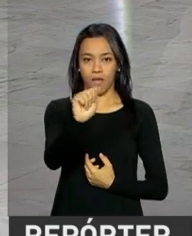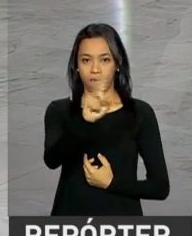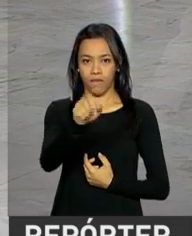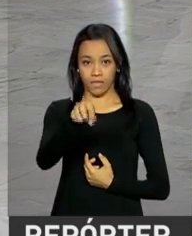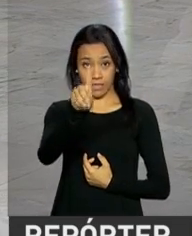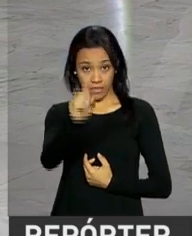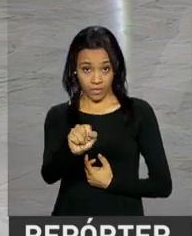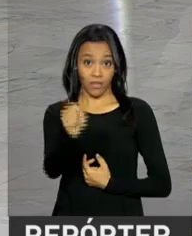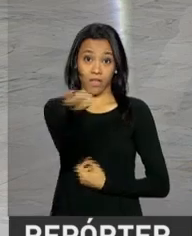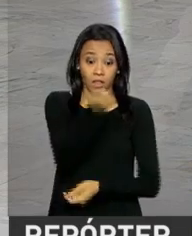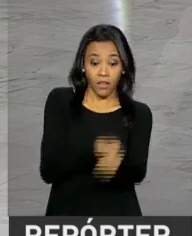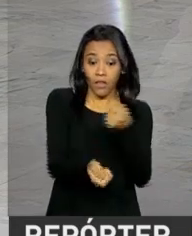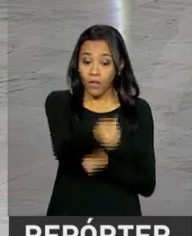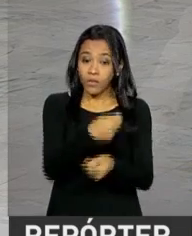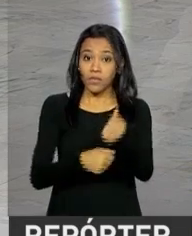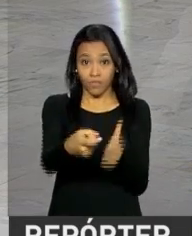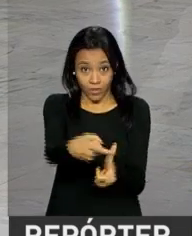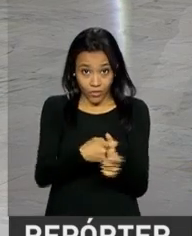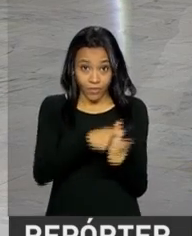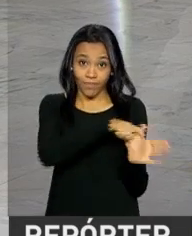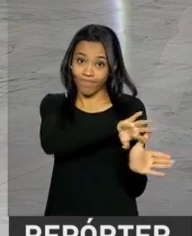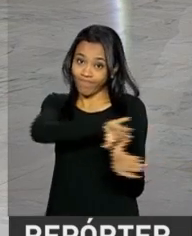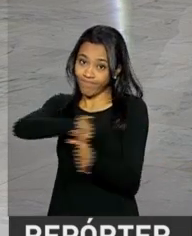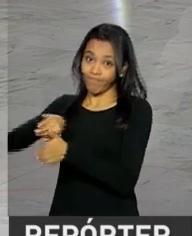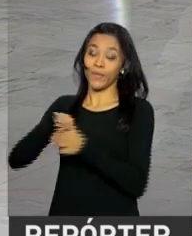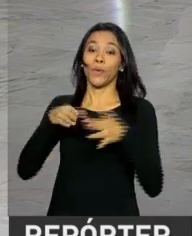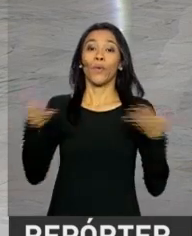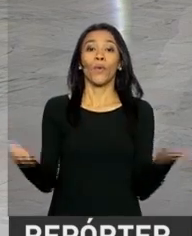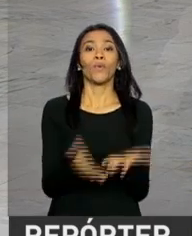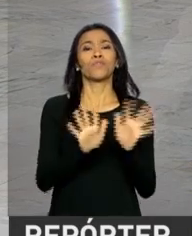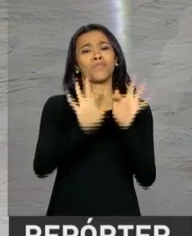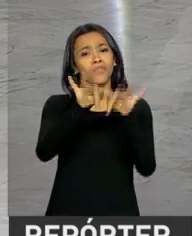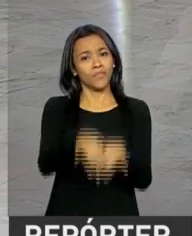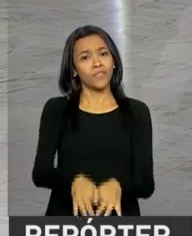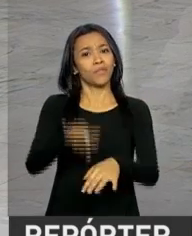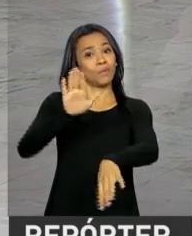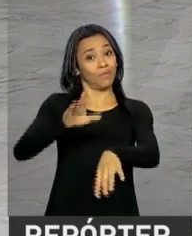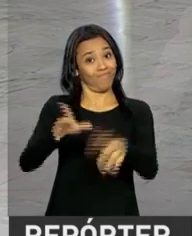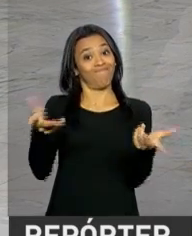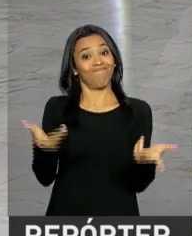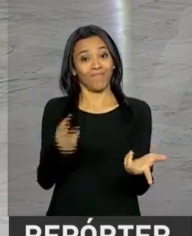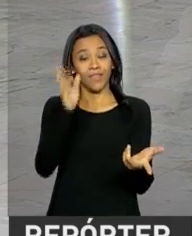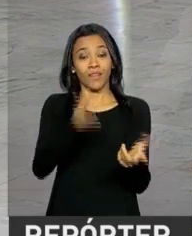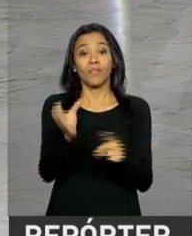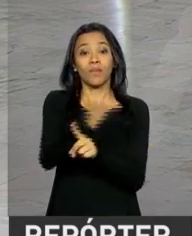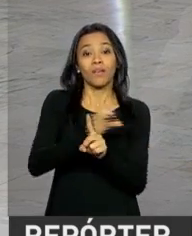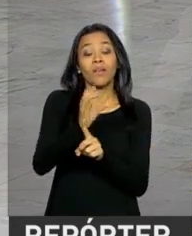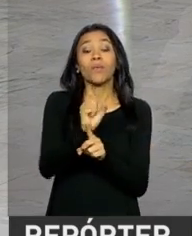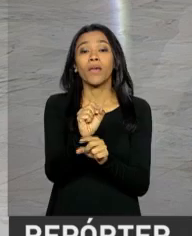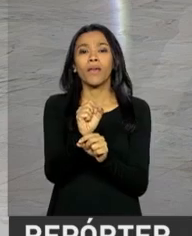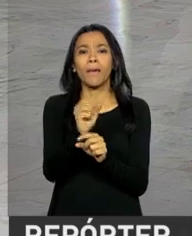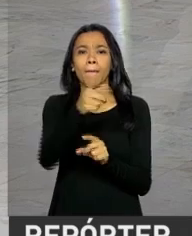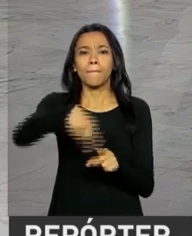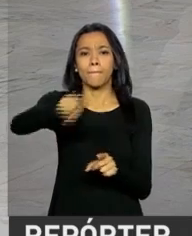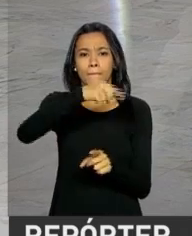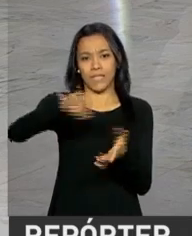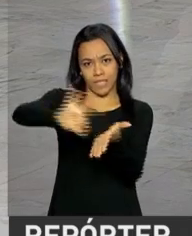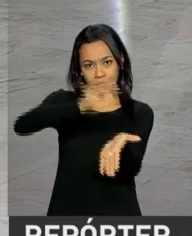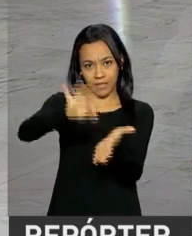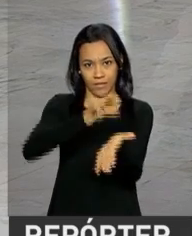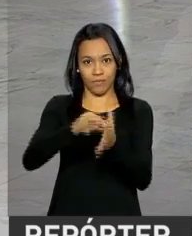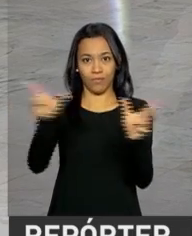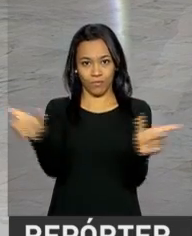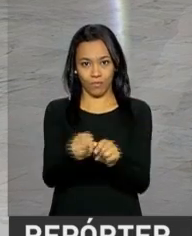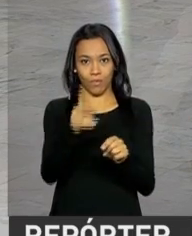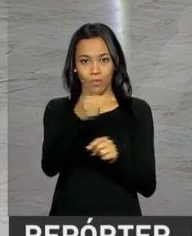das dívidas. E, Daniele, hoje termina o prazo para que os inscritos no programa Universidade para Todos entreguem